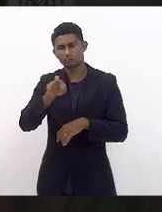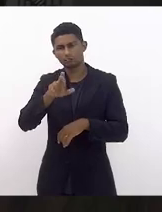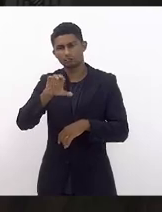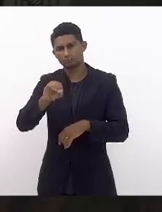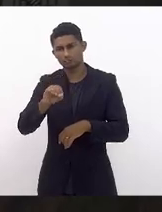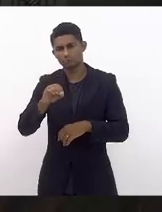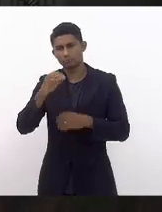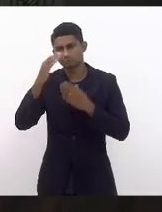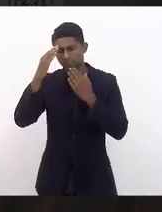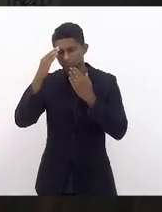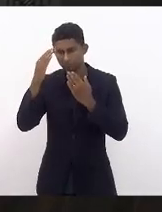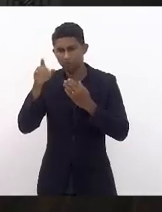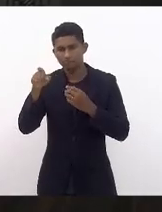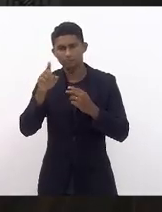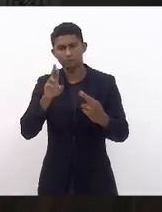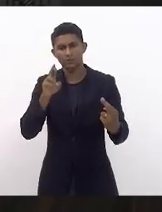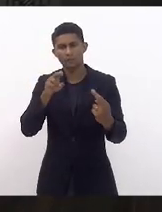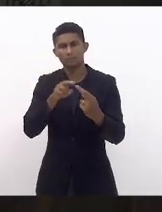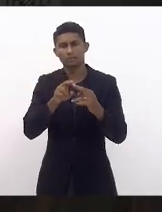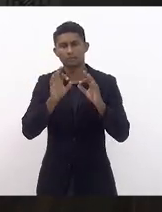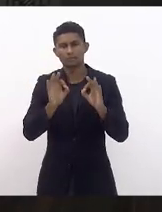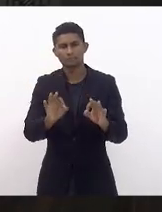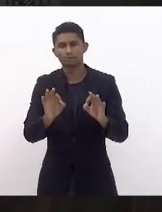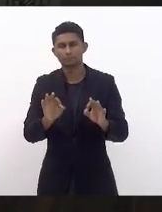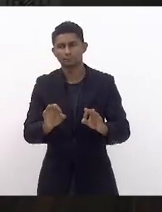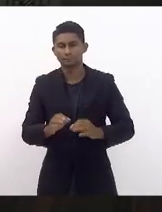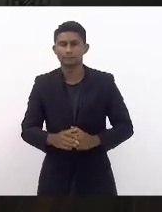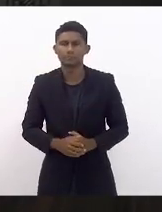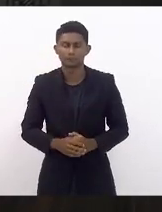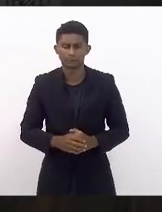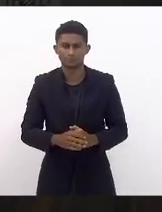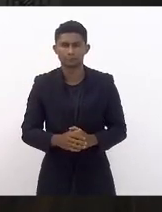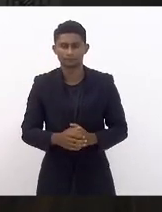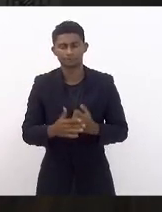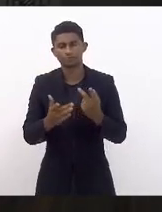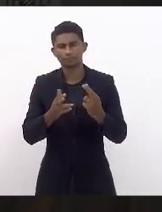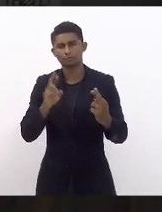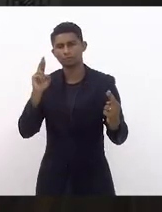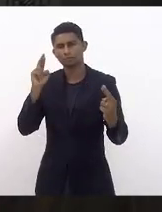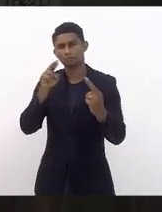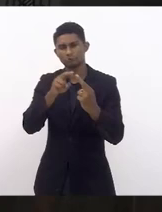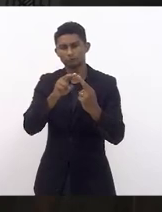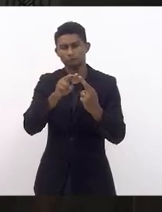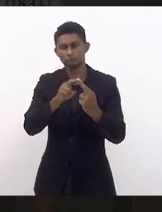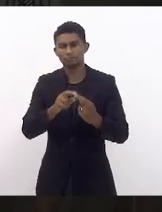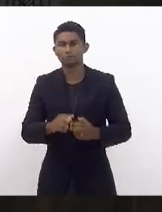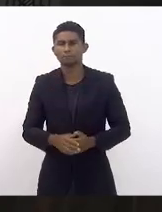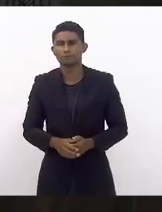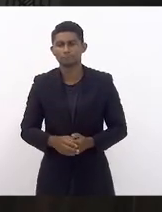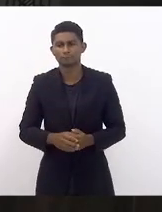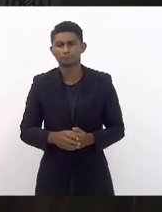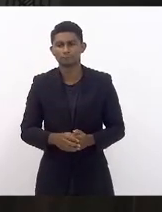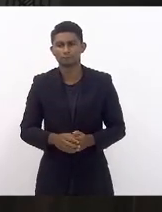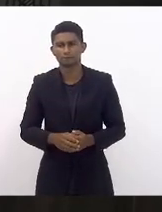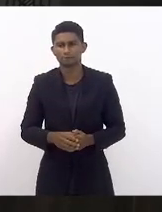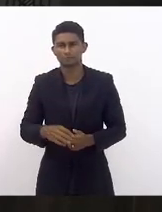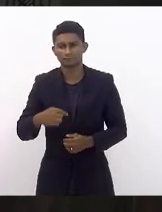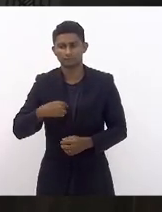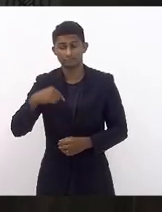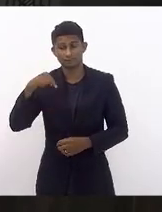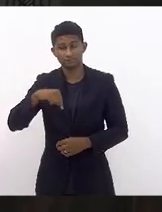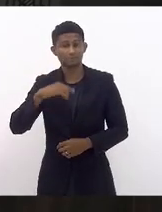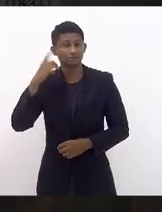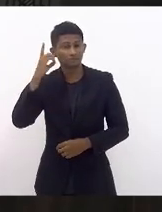Obrigada por ser uma referência para nós, uma referência para essa novata deputada.